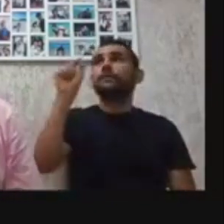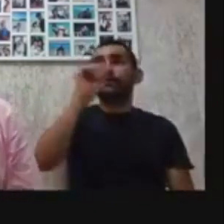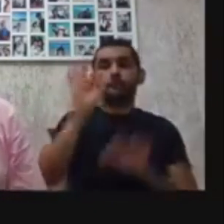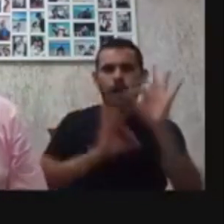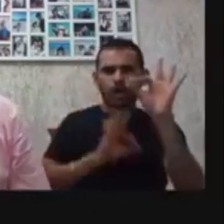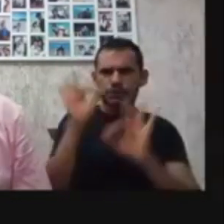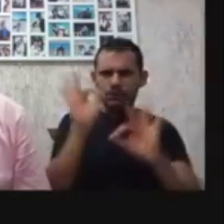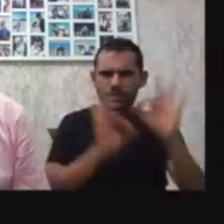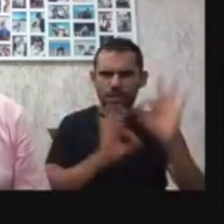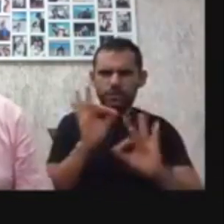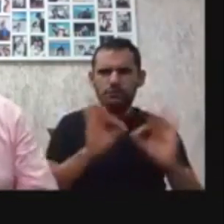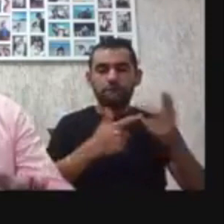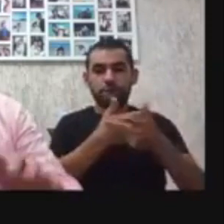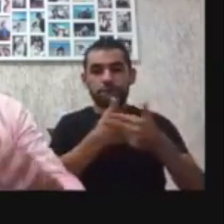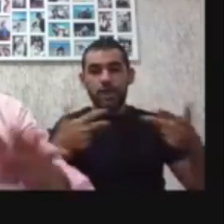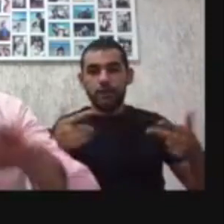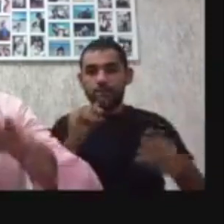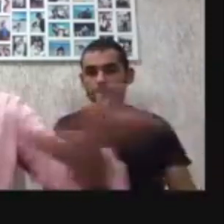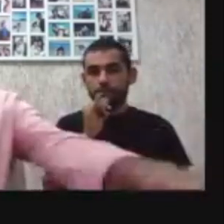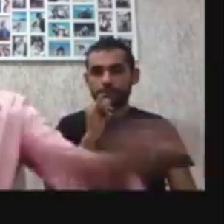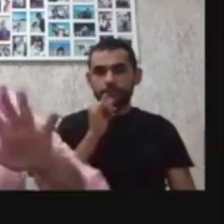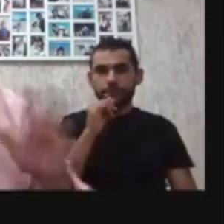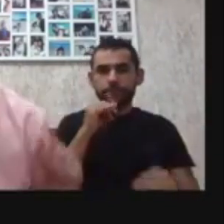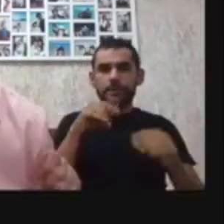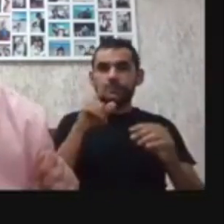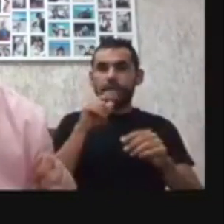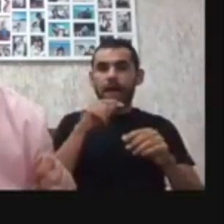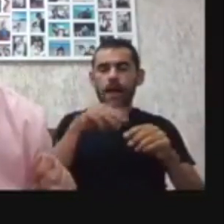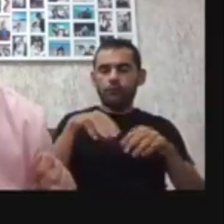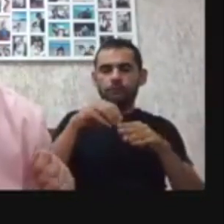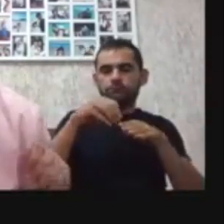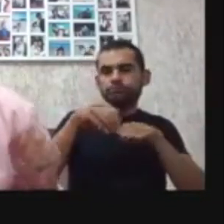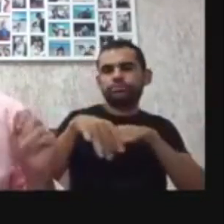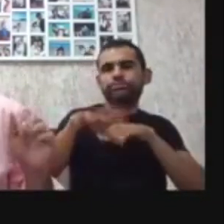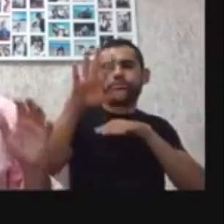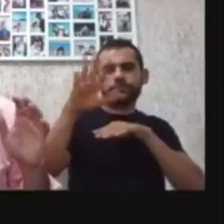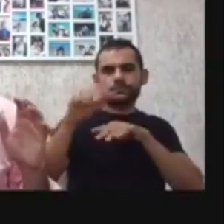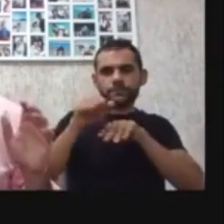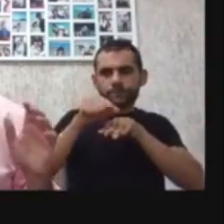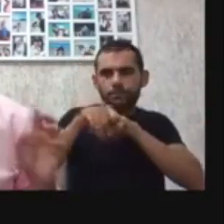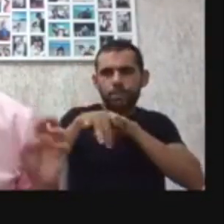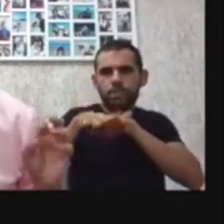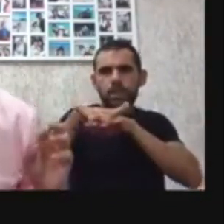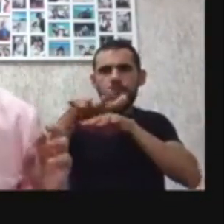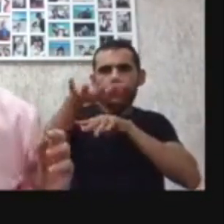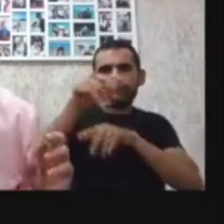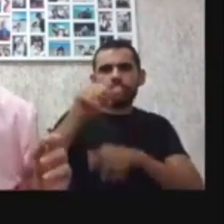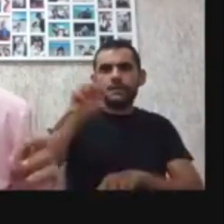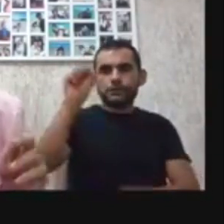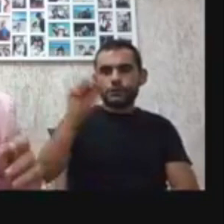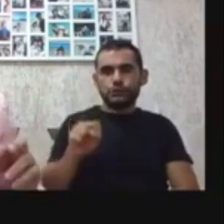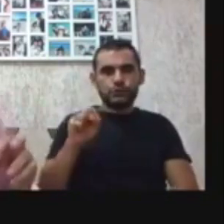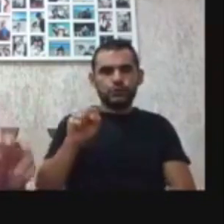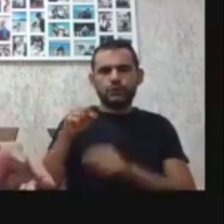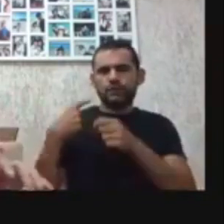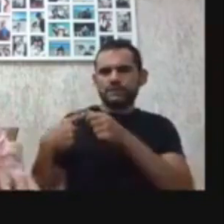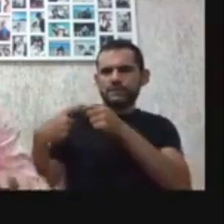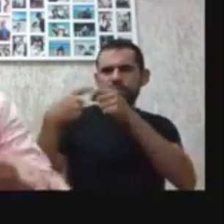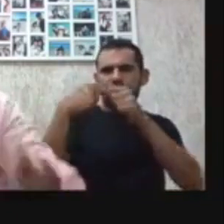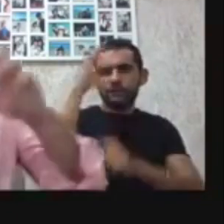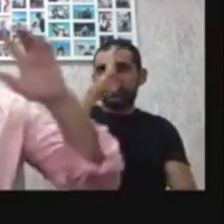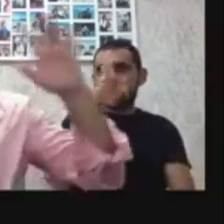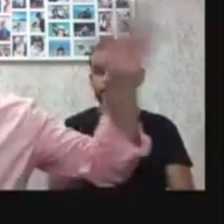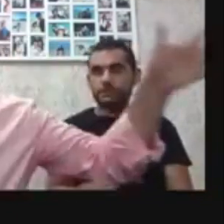uma ideia da distribuição da água, por exemplo, em estados do sul, várias cidades do Brasil,